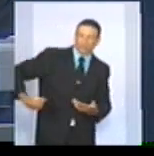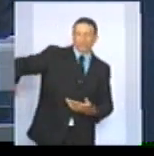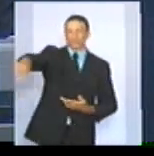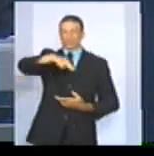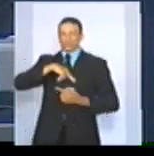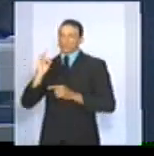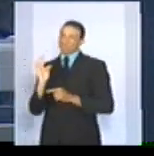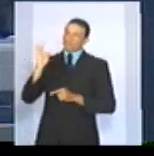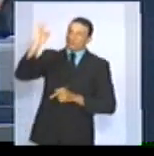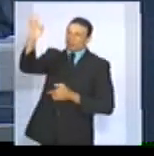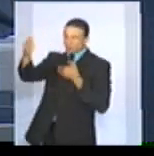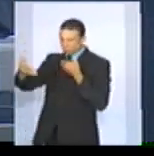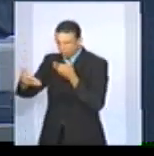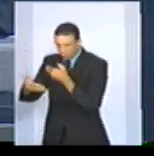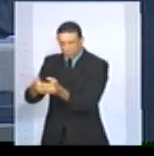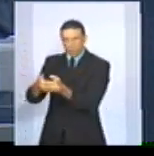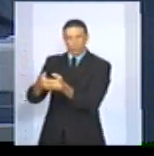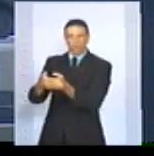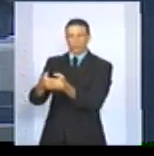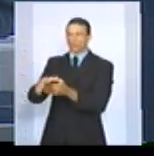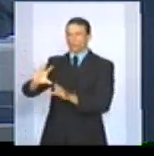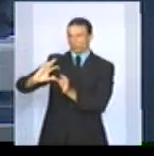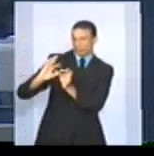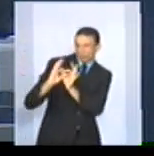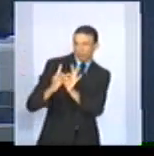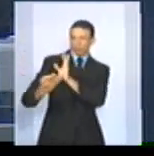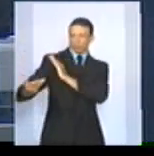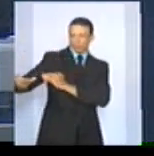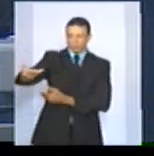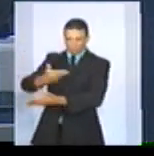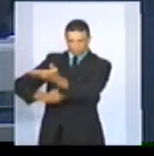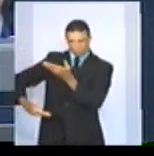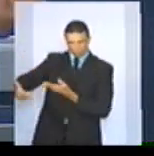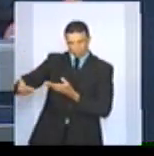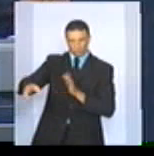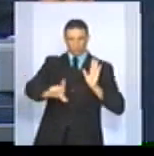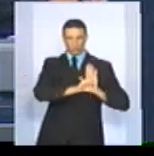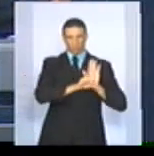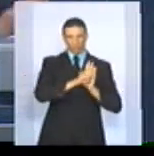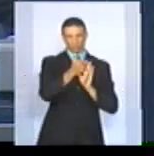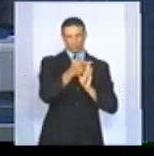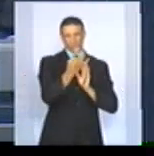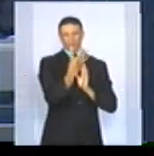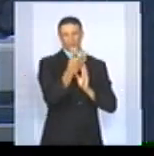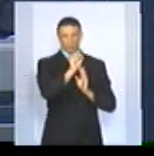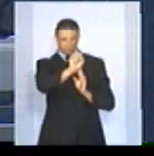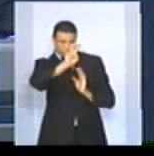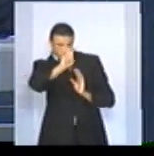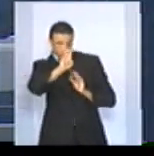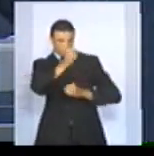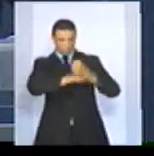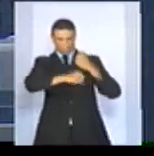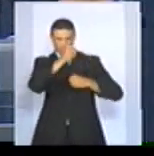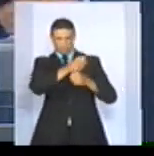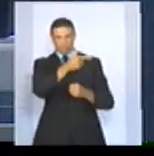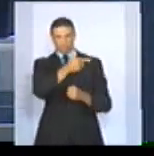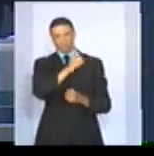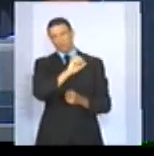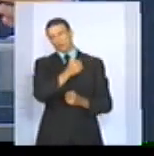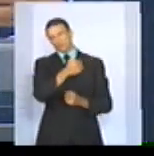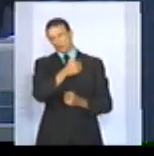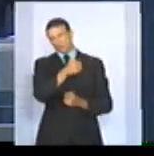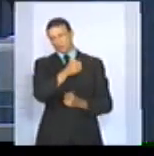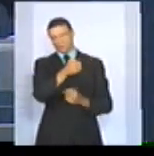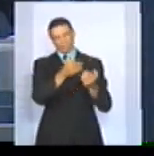Num futuro próximo não só a corroboração do da lei 12.435 de 2011 como uma abertura